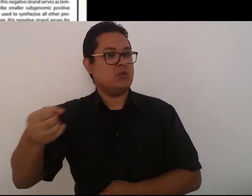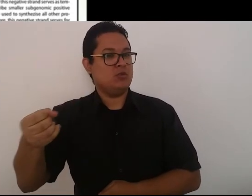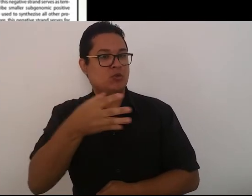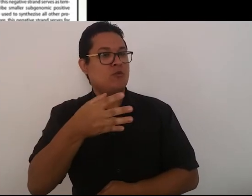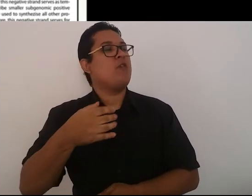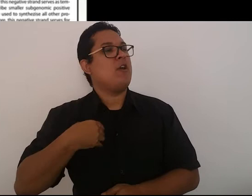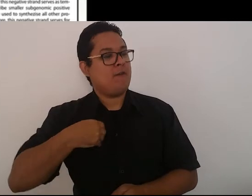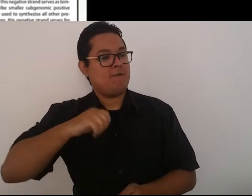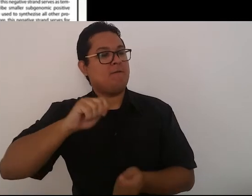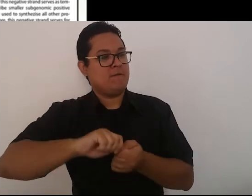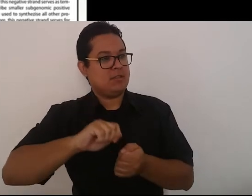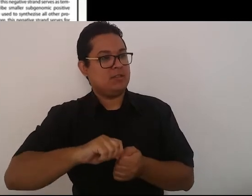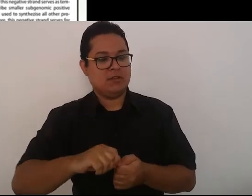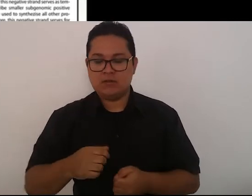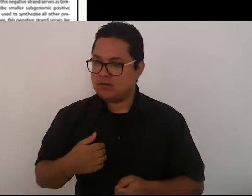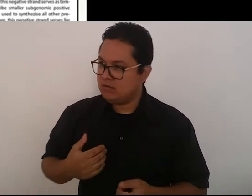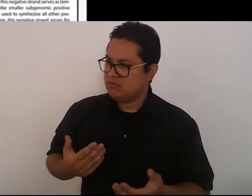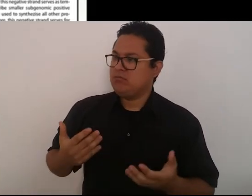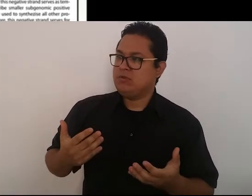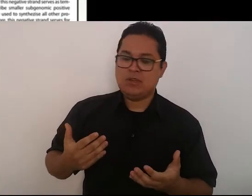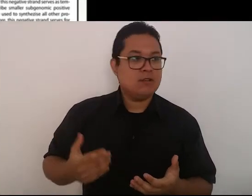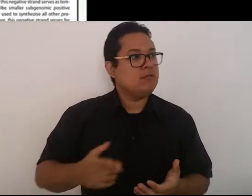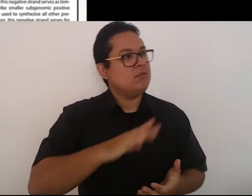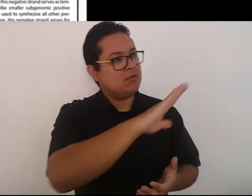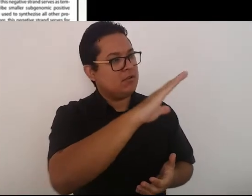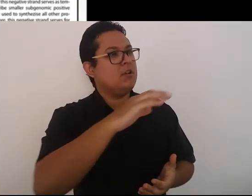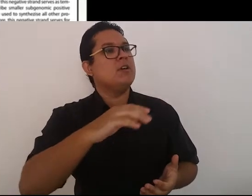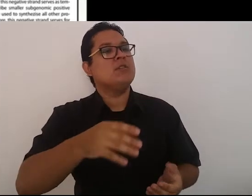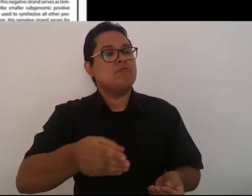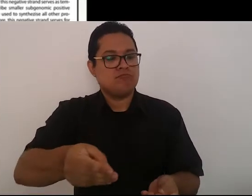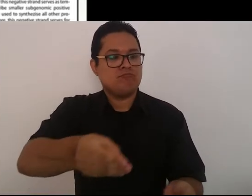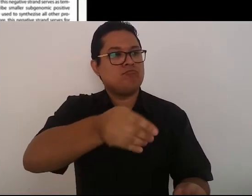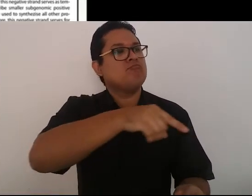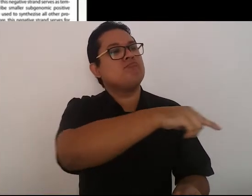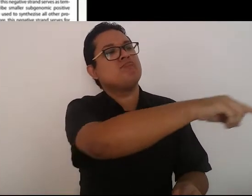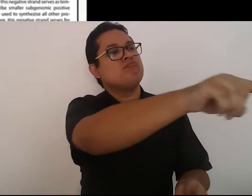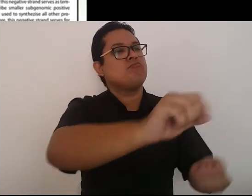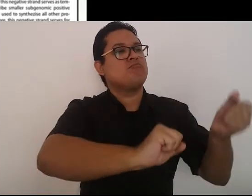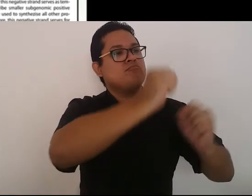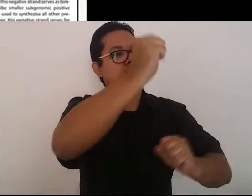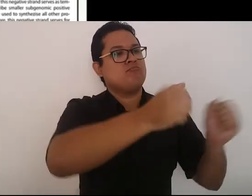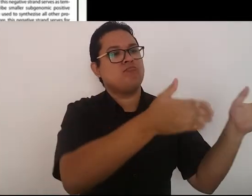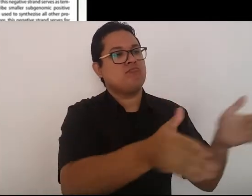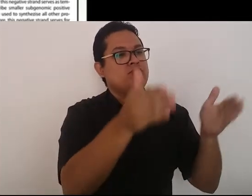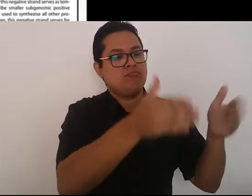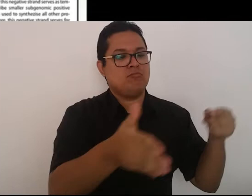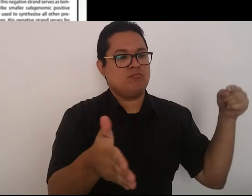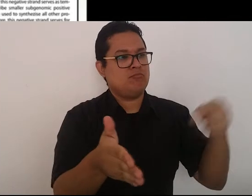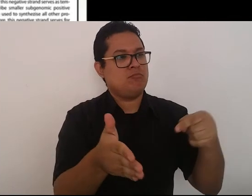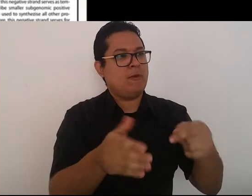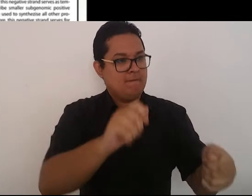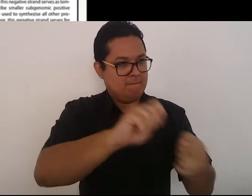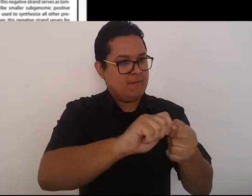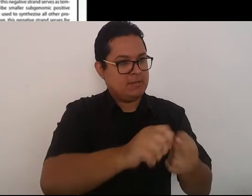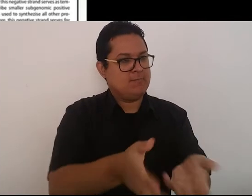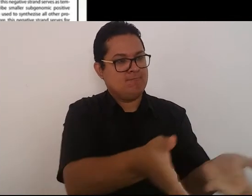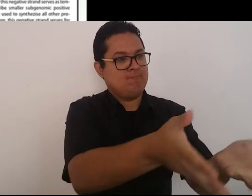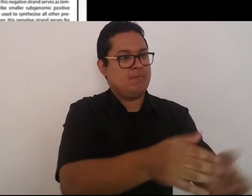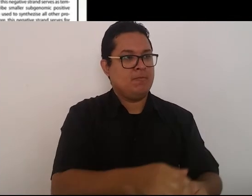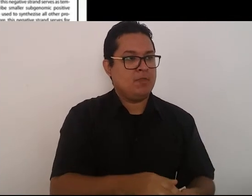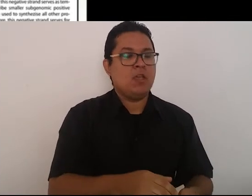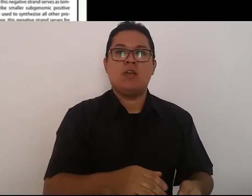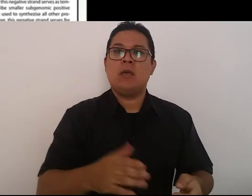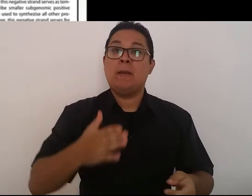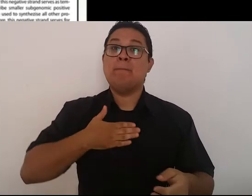no final mandar o celular feito lá para venda que ele vai desencaminhar. Então ele